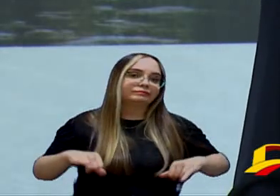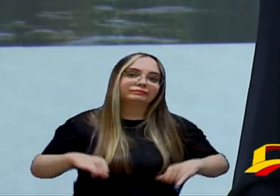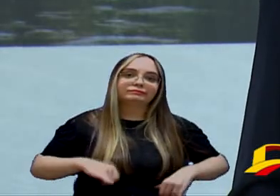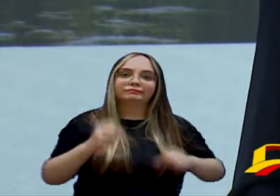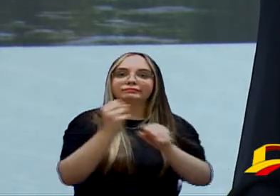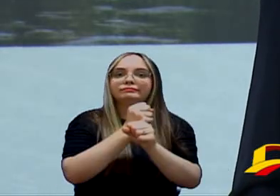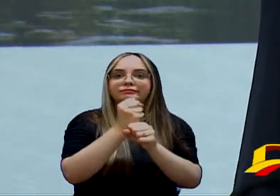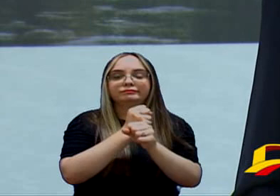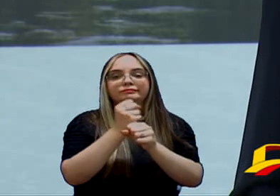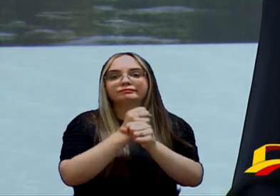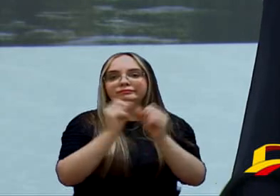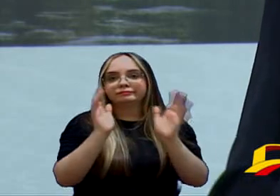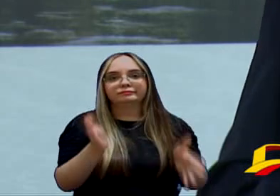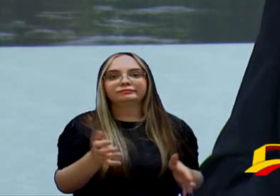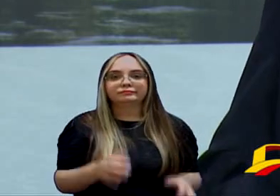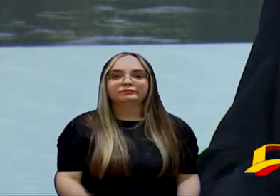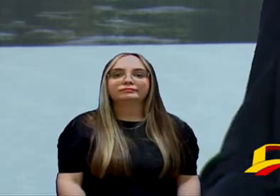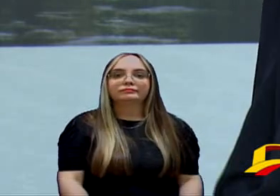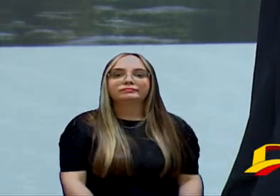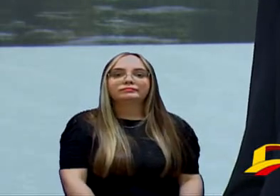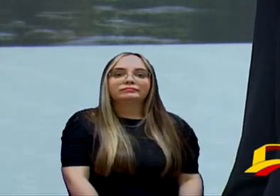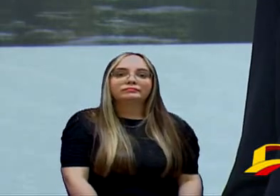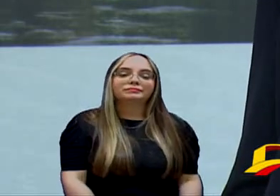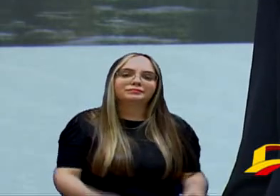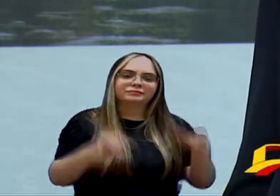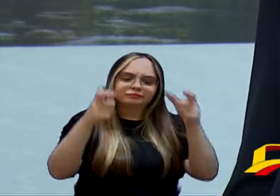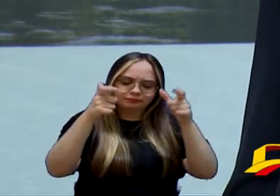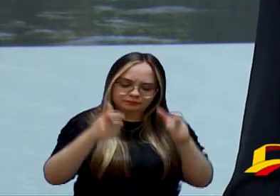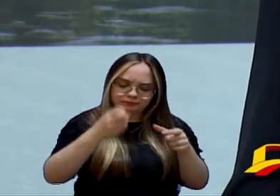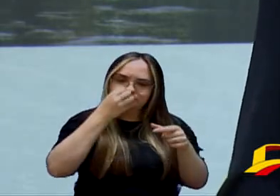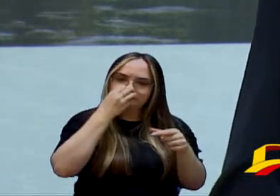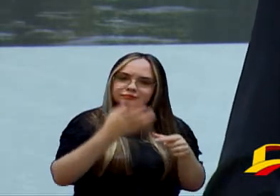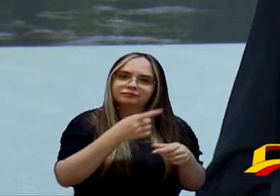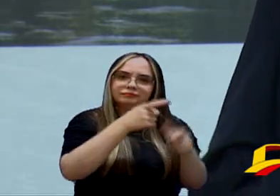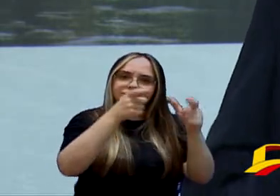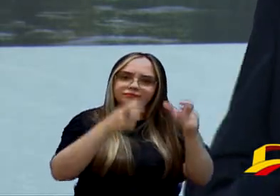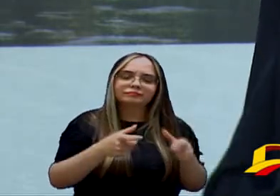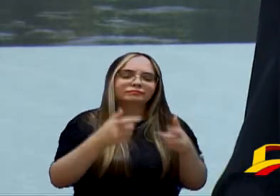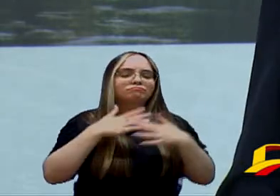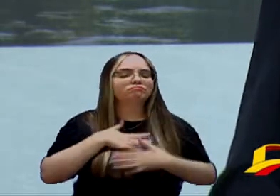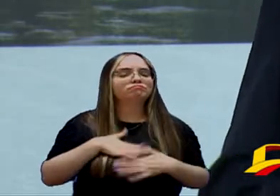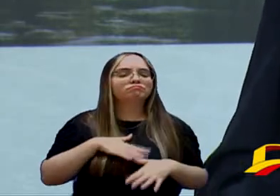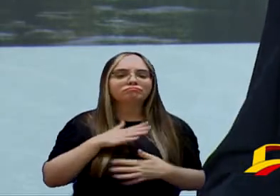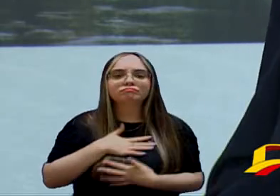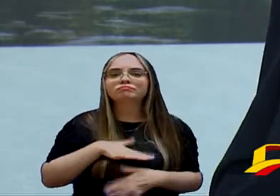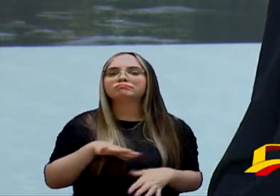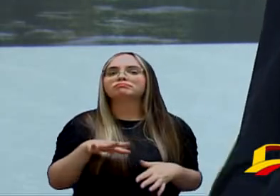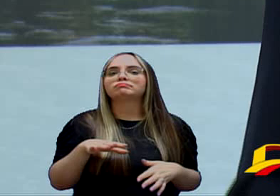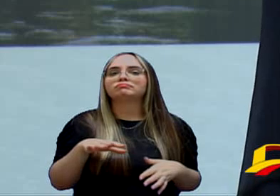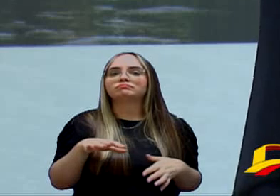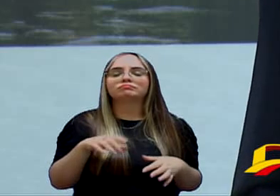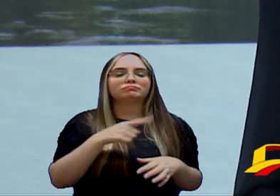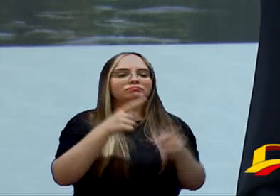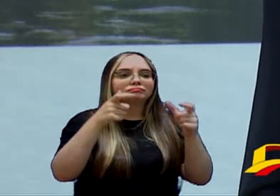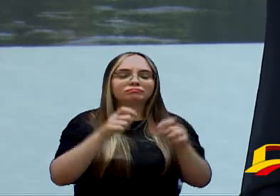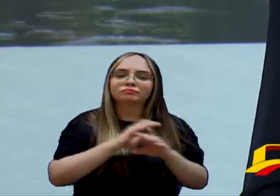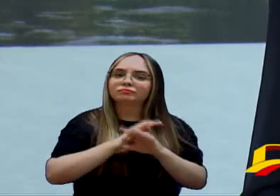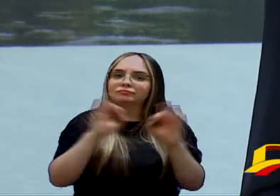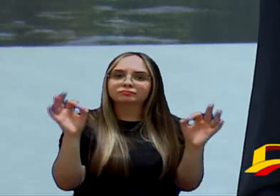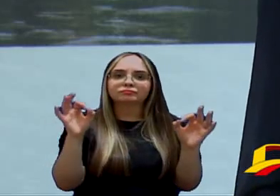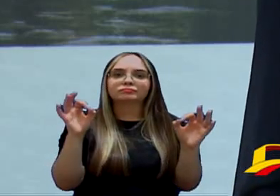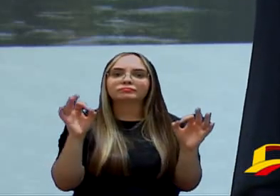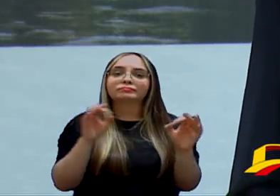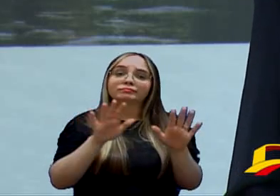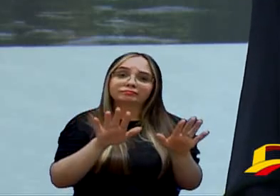anos e anos um bairro excelente Como é o Jardim Sandra tranquilo um bairro ótimo de